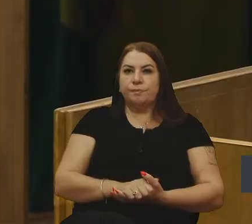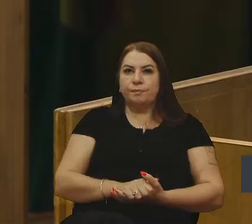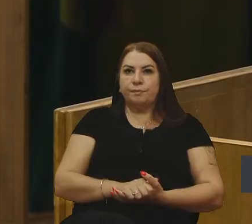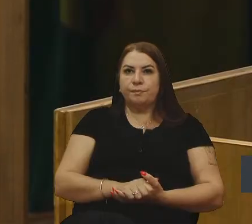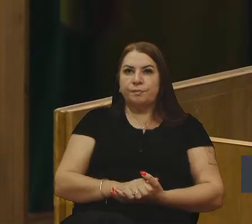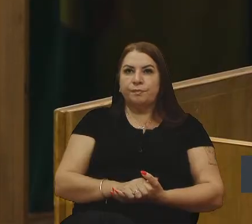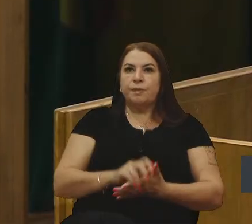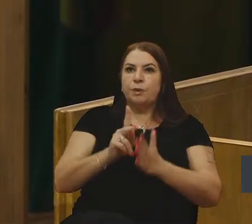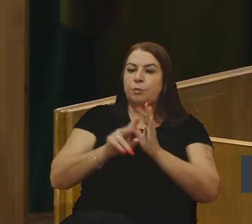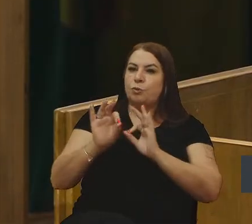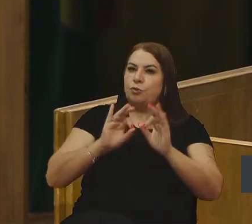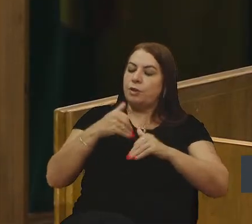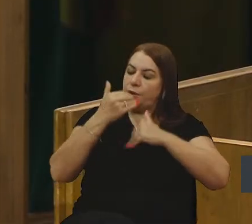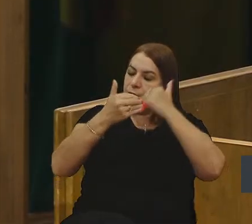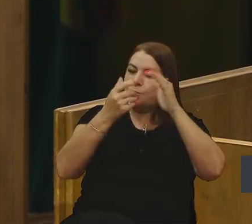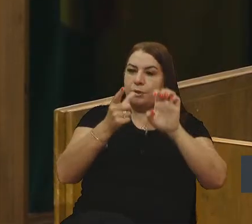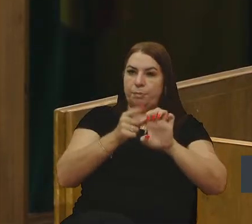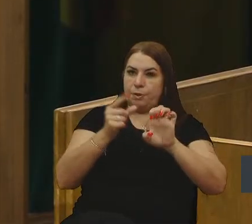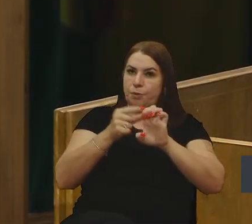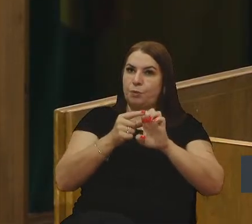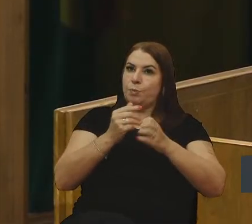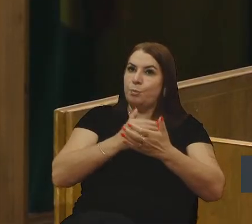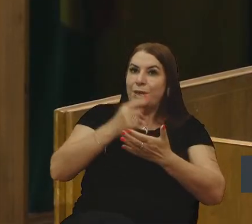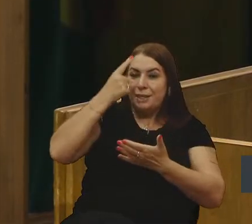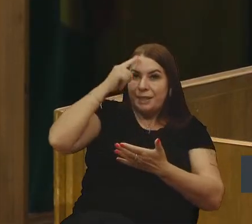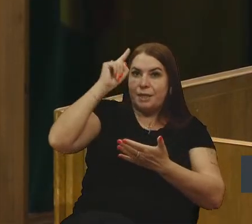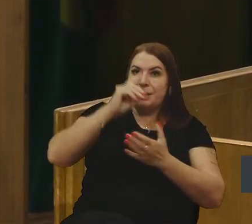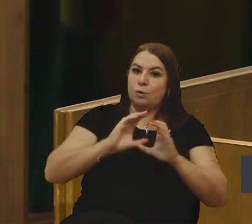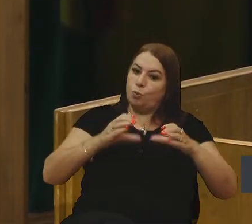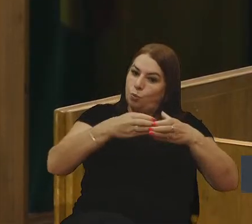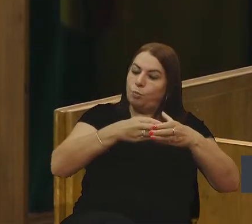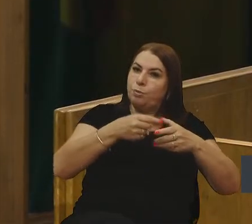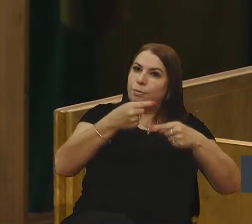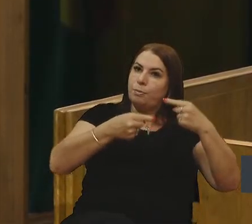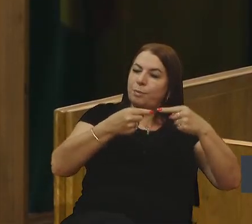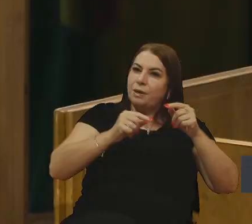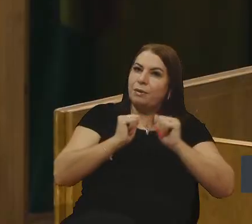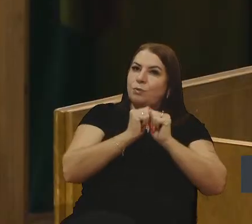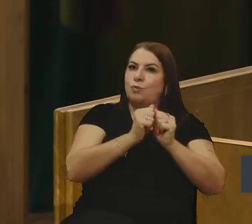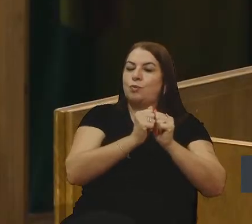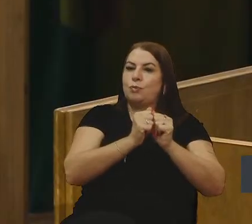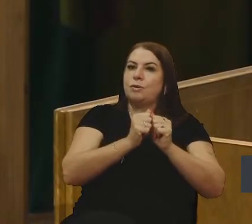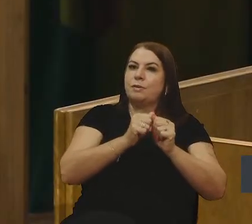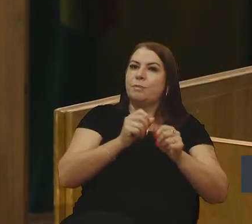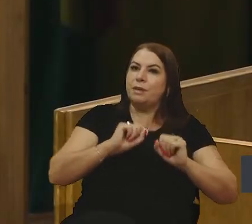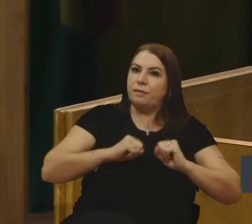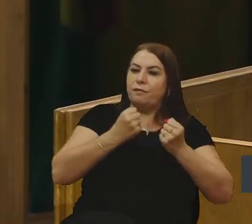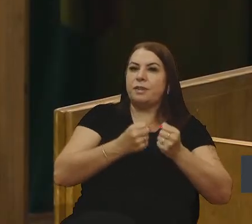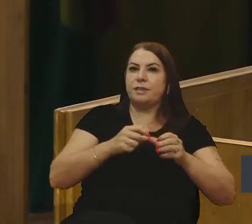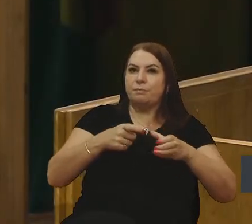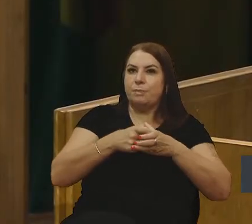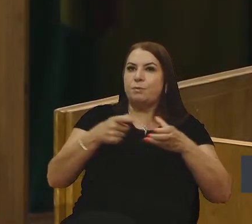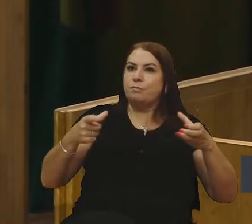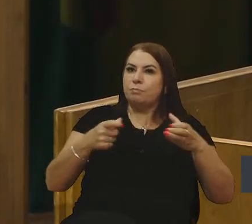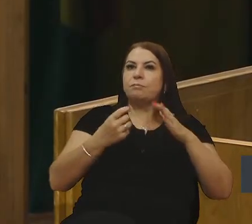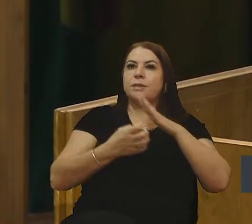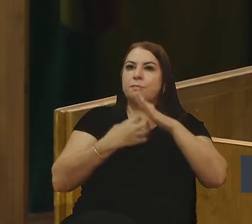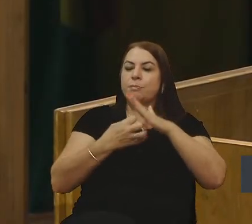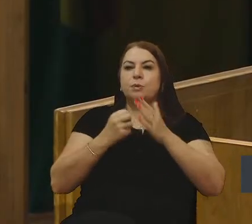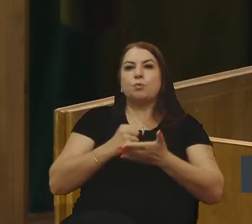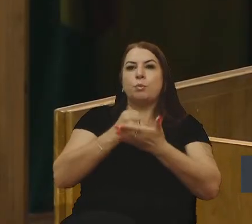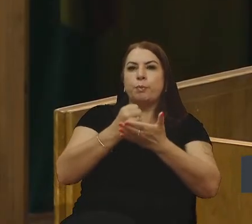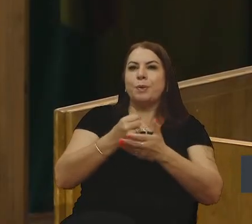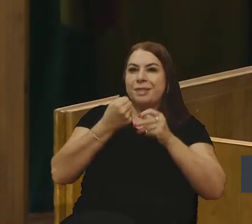O projeto Êxito Empreendedor é uma iniciativa da Frente Parlamentar em Defesa das Micro e Pequenas Empresas com o apoio